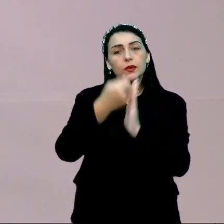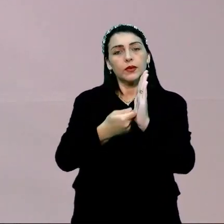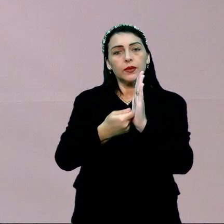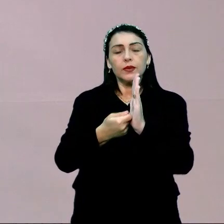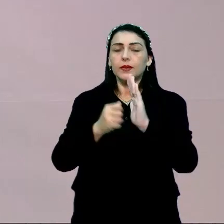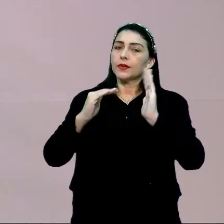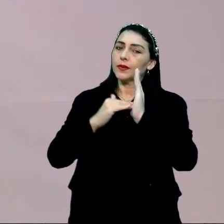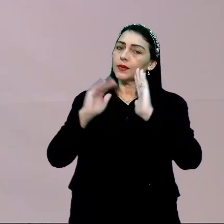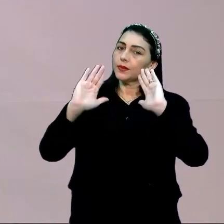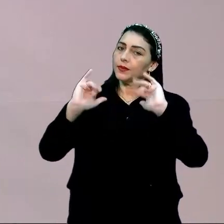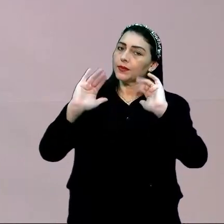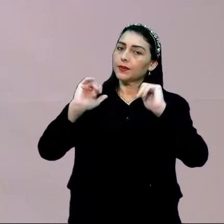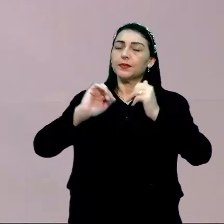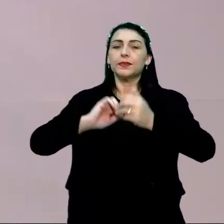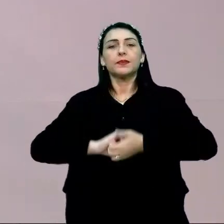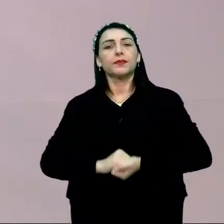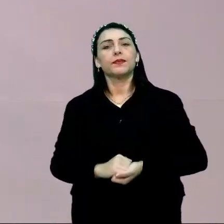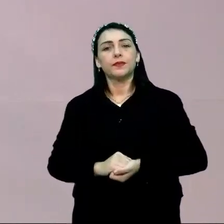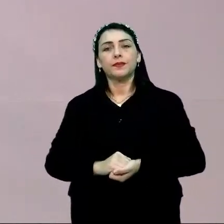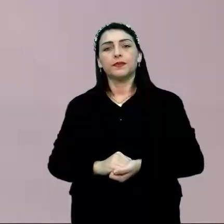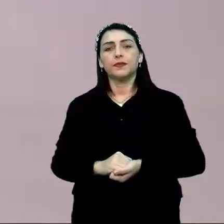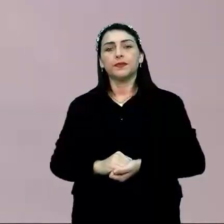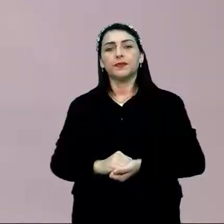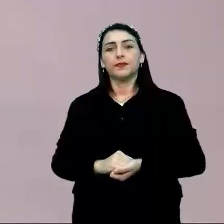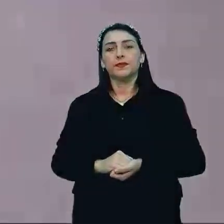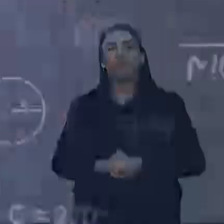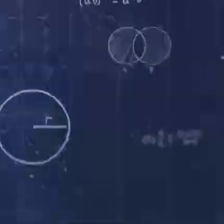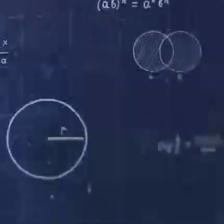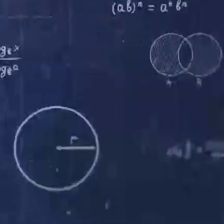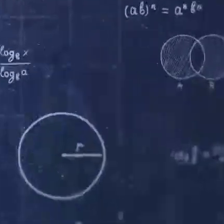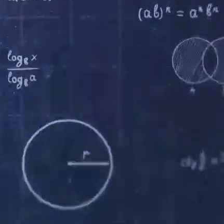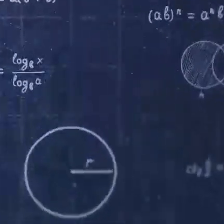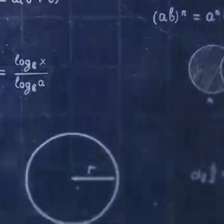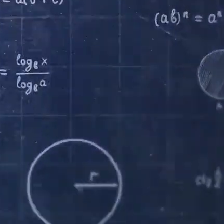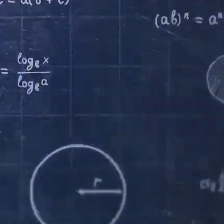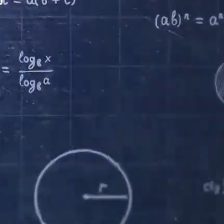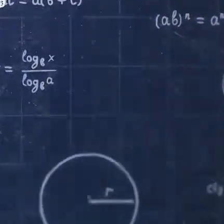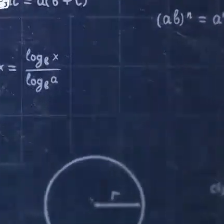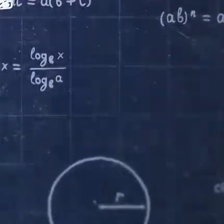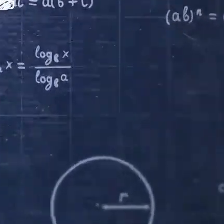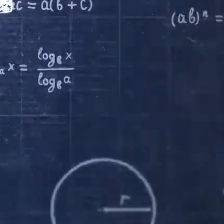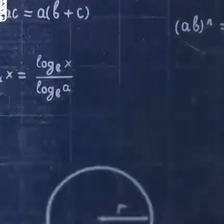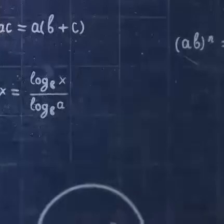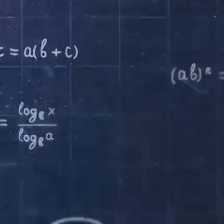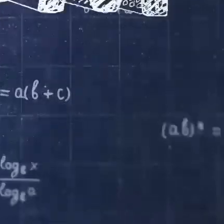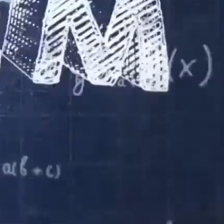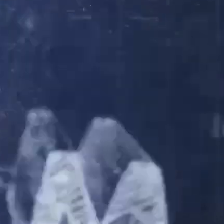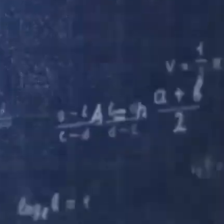redação. Até a próxima aula.